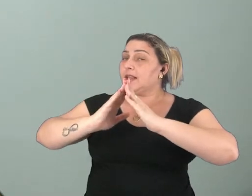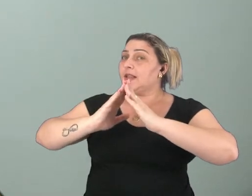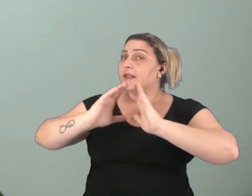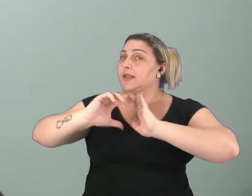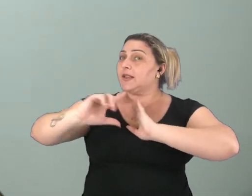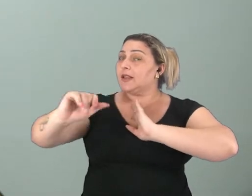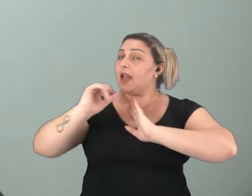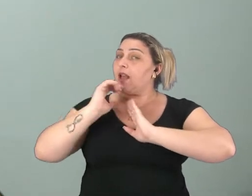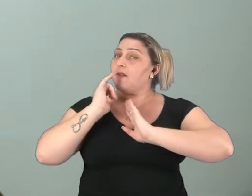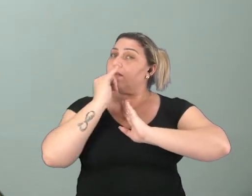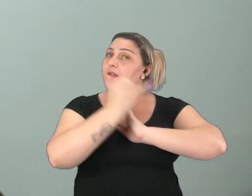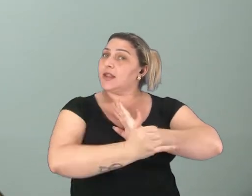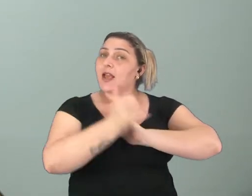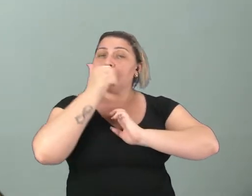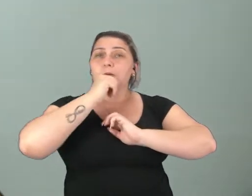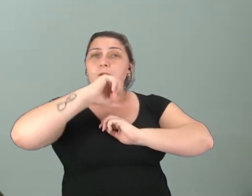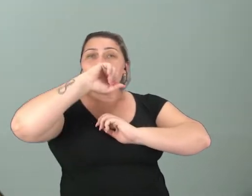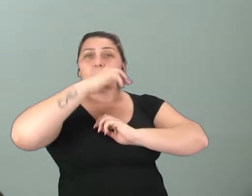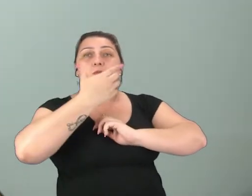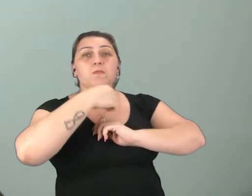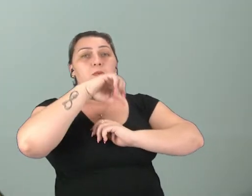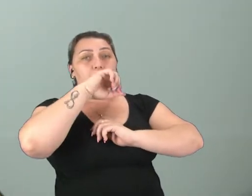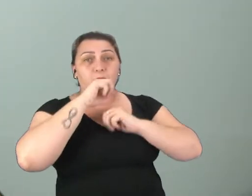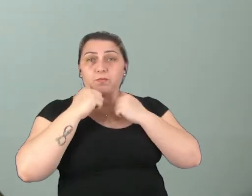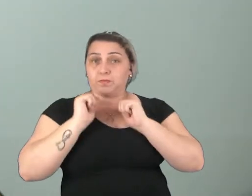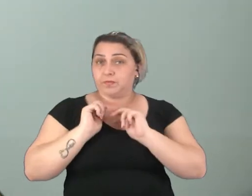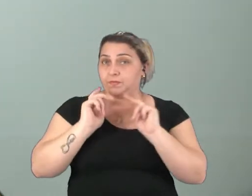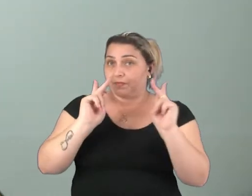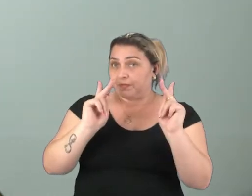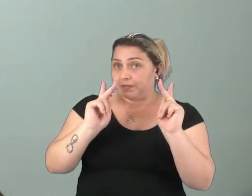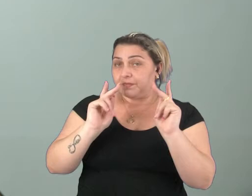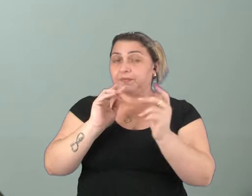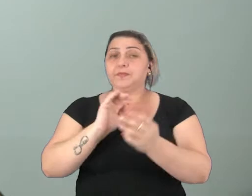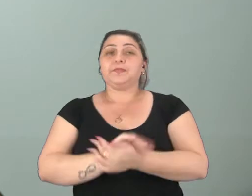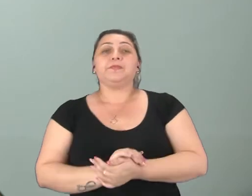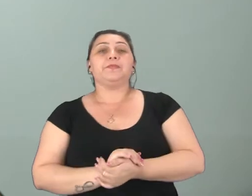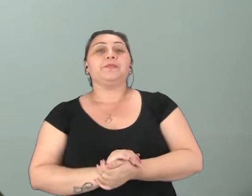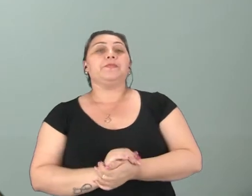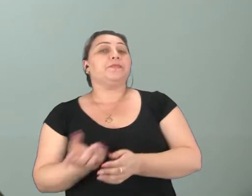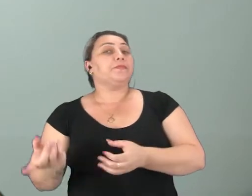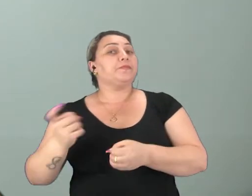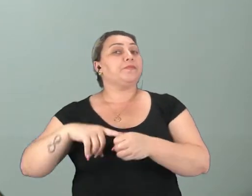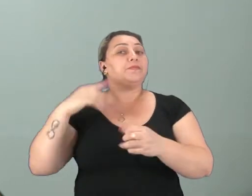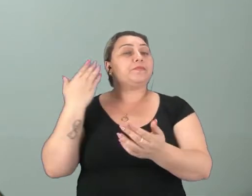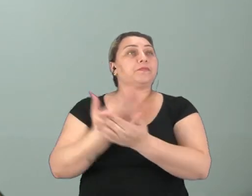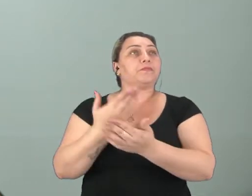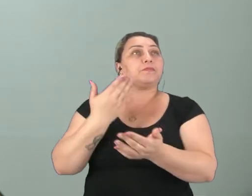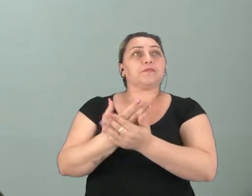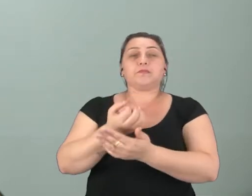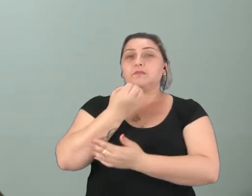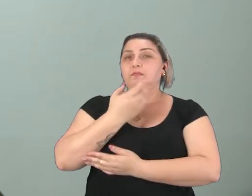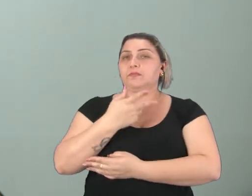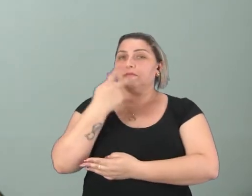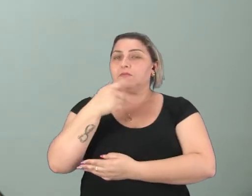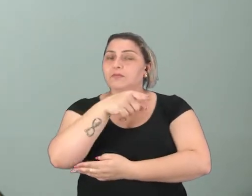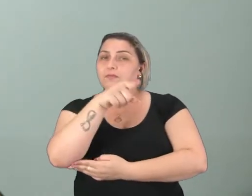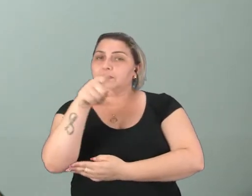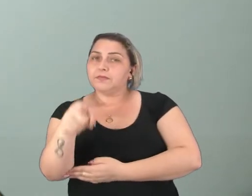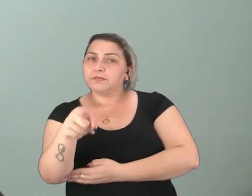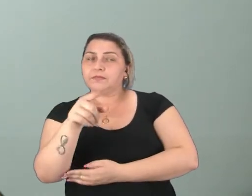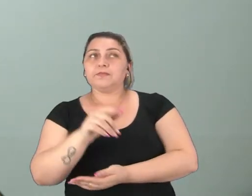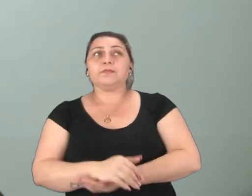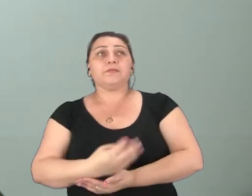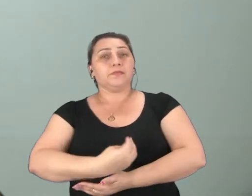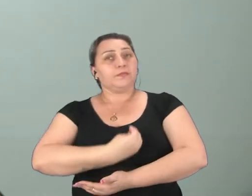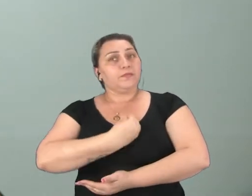saiam sem comunicar aos seus pais e responsáveis, ok? Vamos retomar a nossa aula. Bom, eu falei para vocês